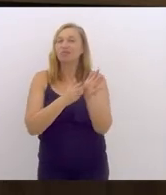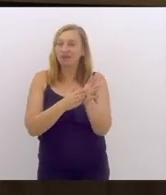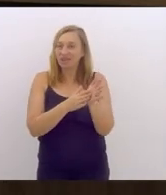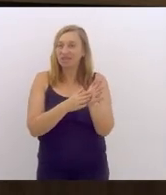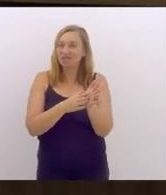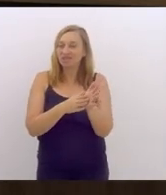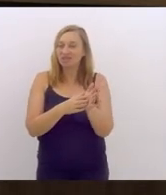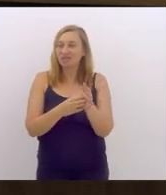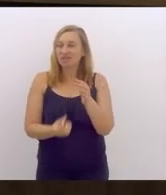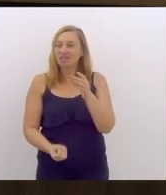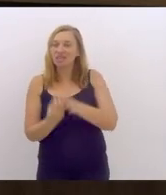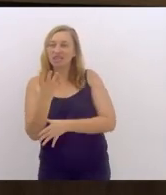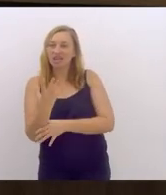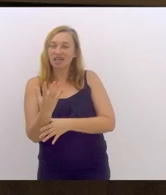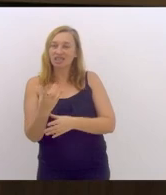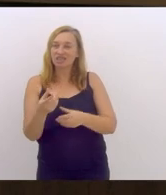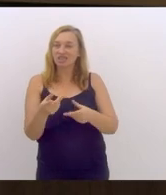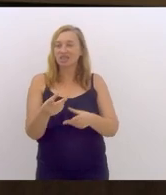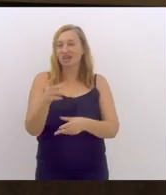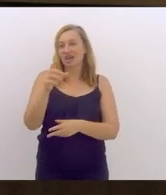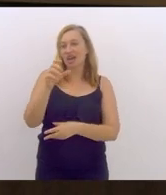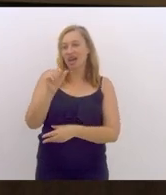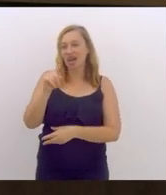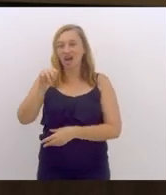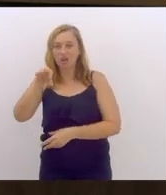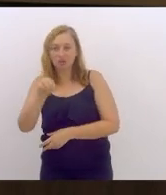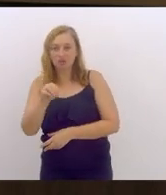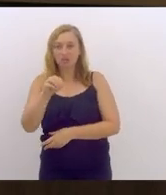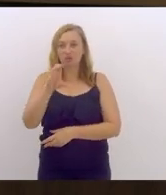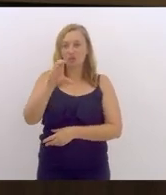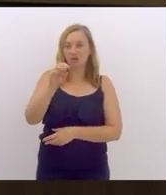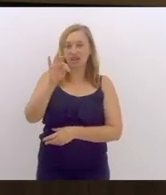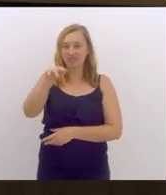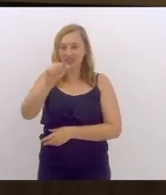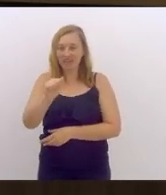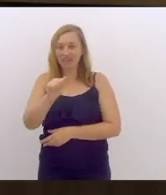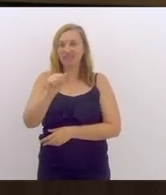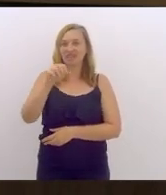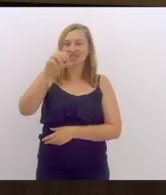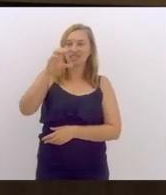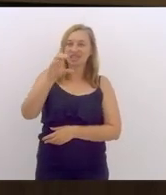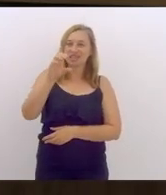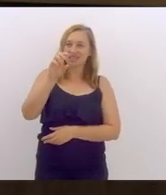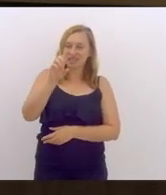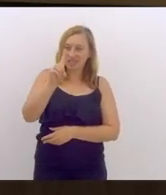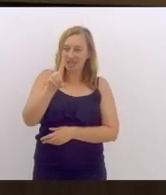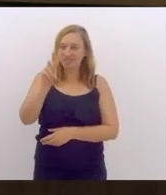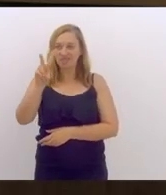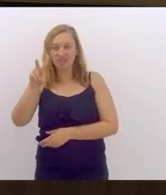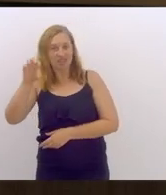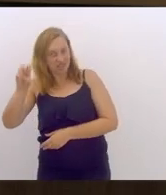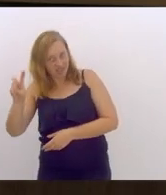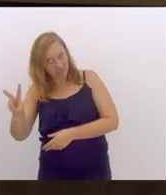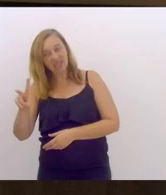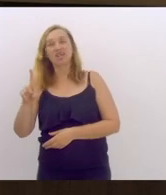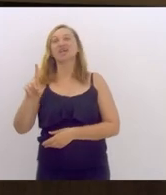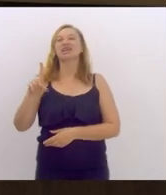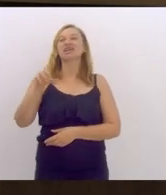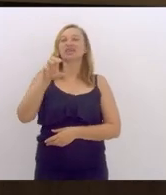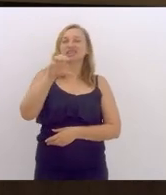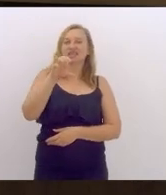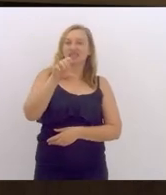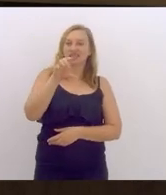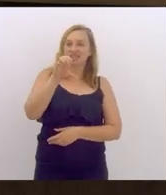tendo gravado oito álbuns duas coletâneas e três DVDs da nossa querida Leci Brandão que é cantora compositora